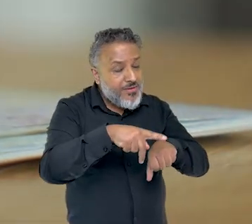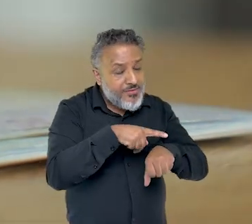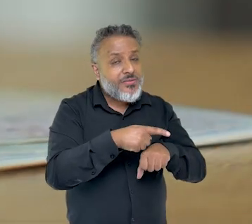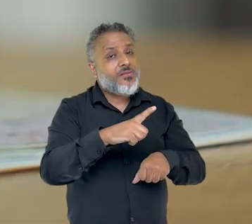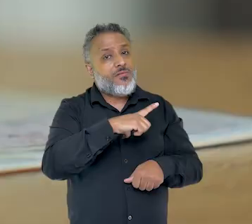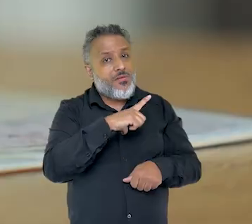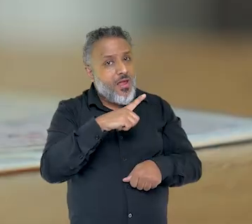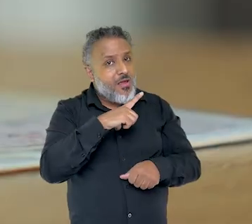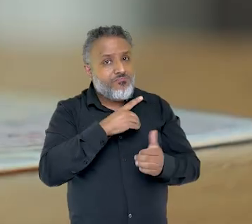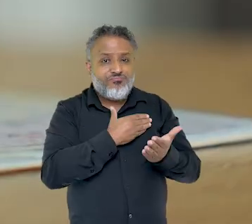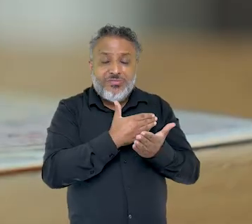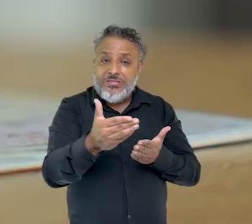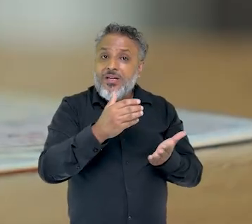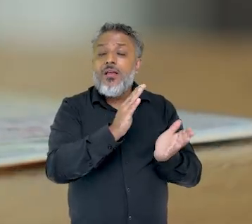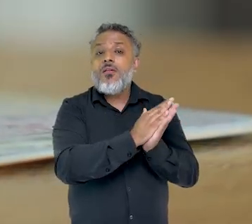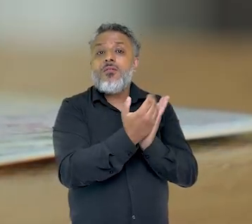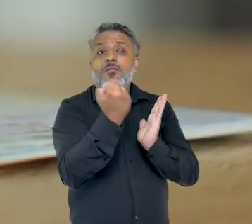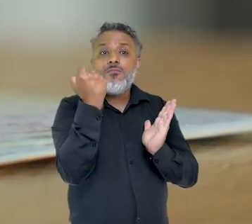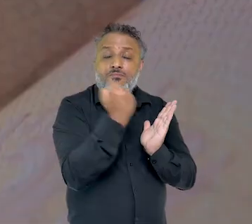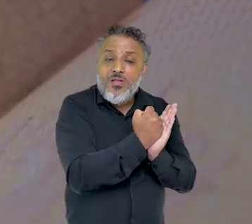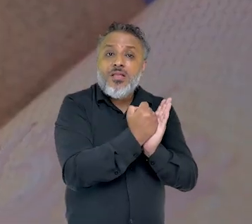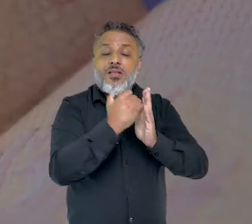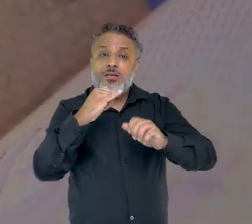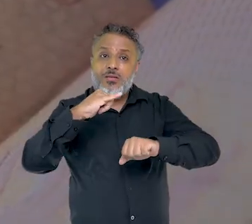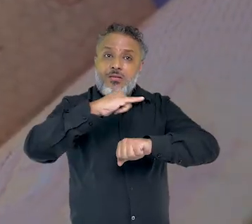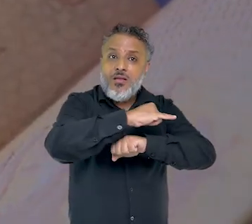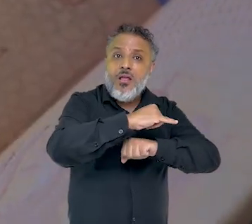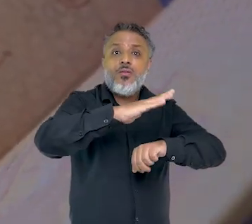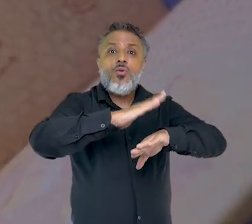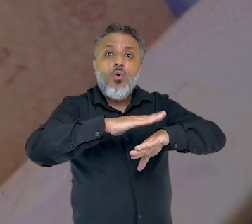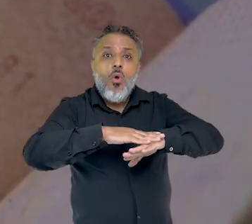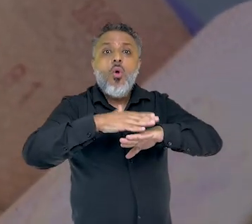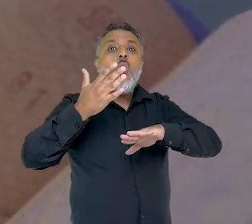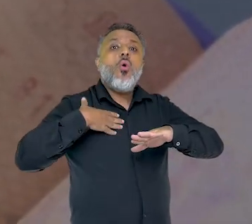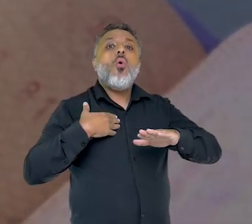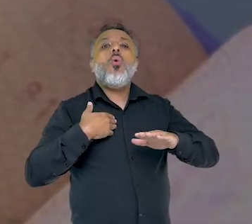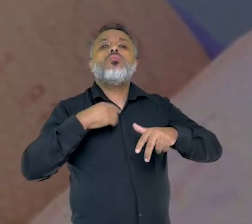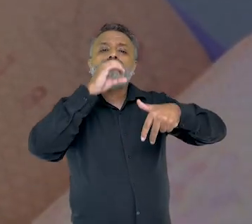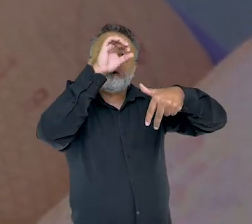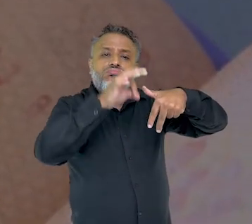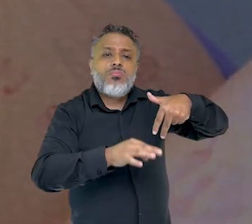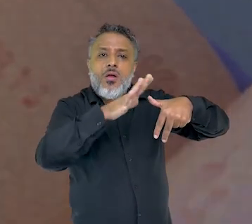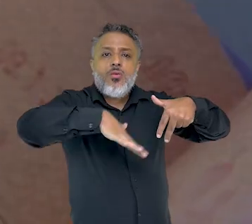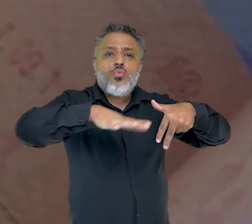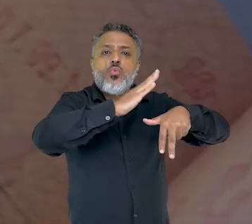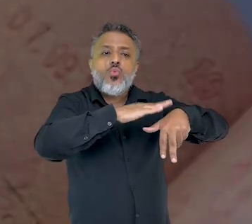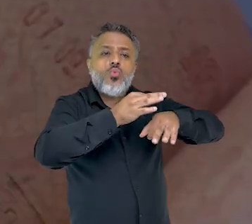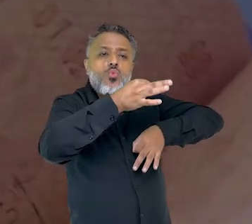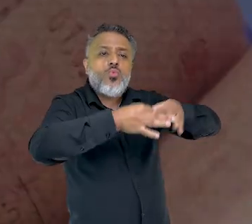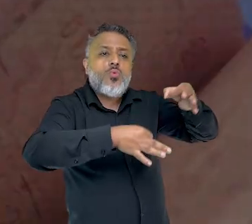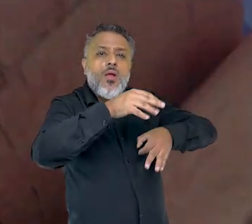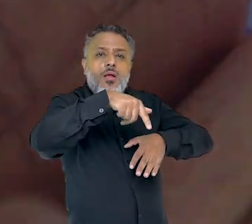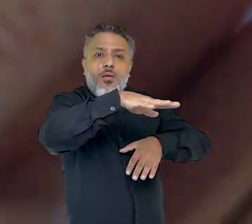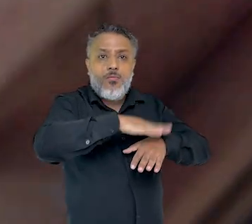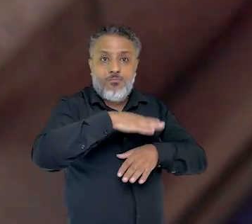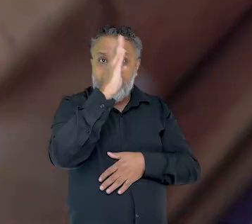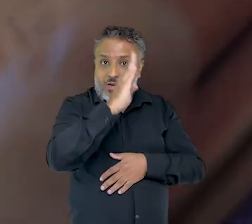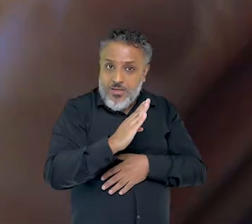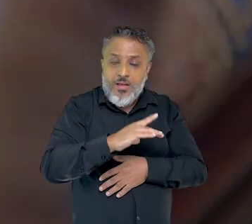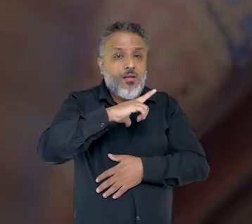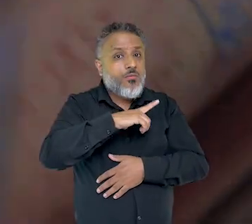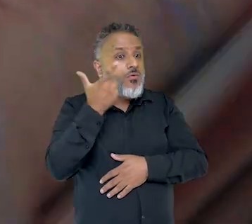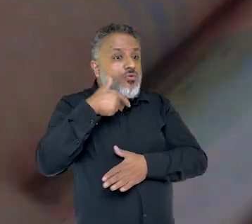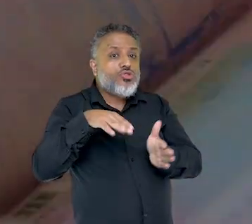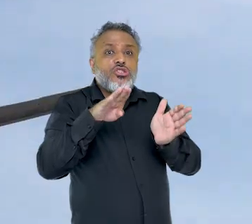a emissão de vistos em embaixadas ou consulados brasileiros, nos países de origem ou assim que a pessoa chegue ao